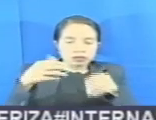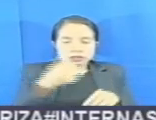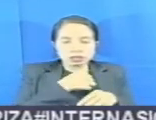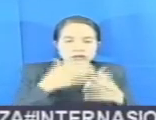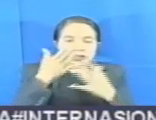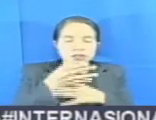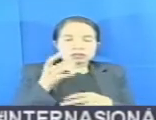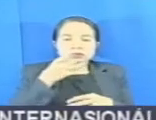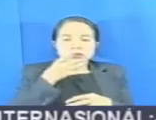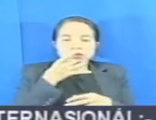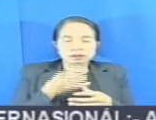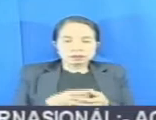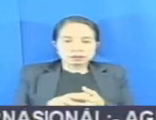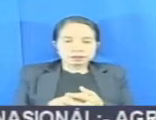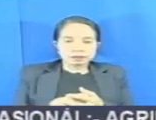elétrica.